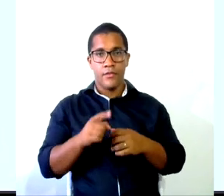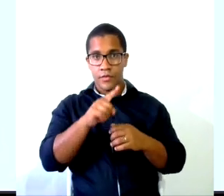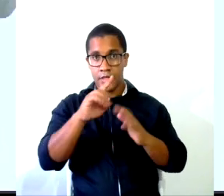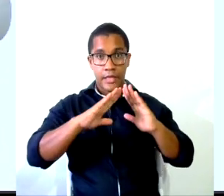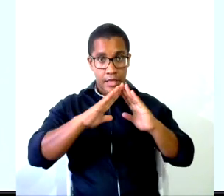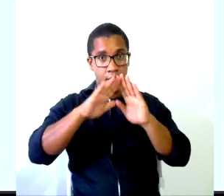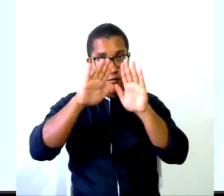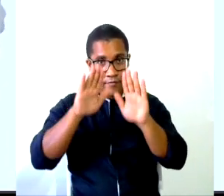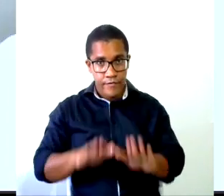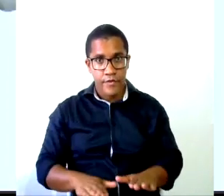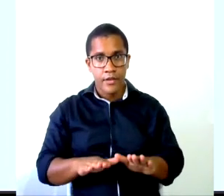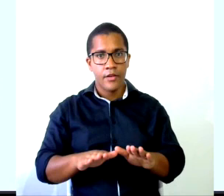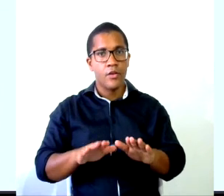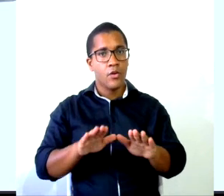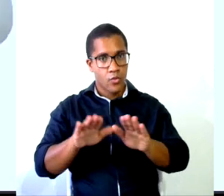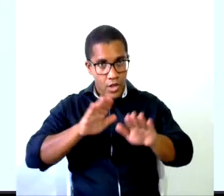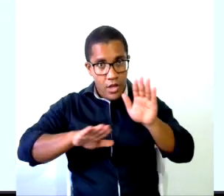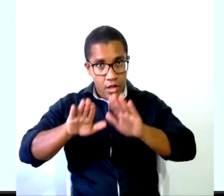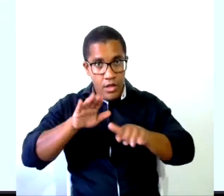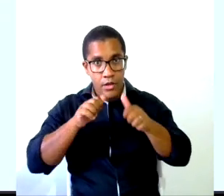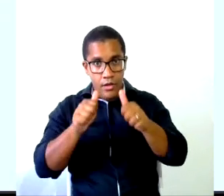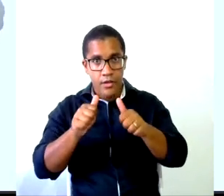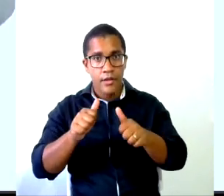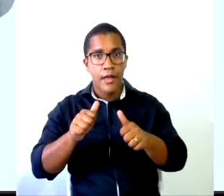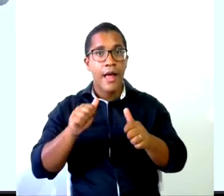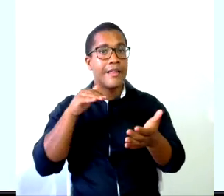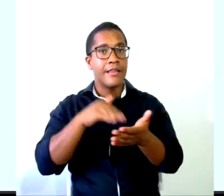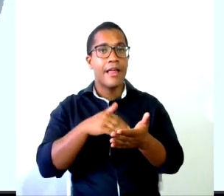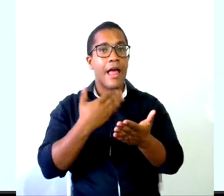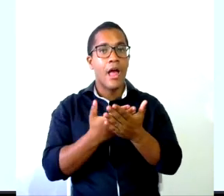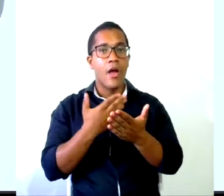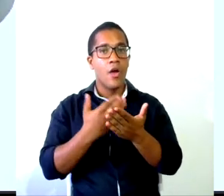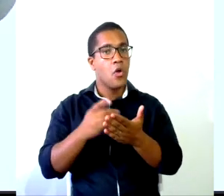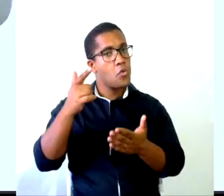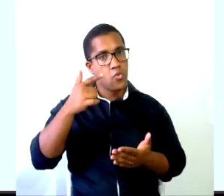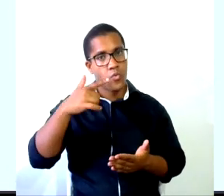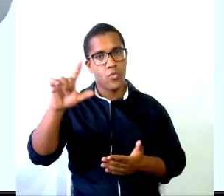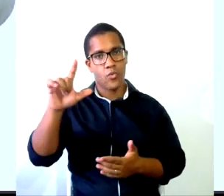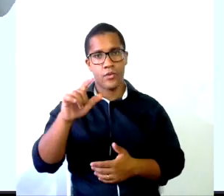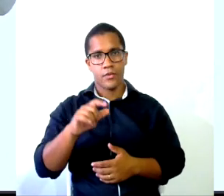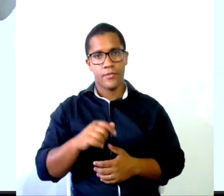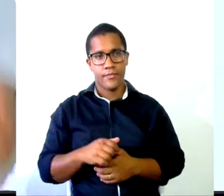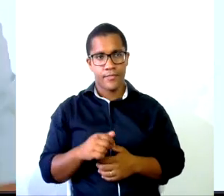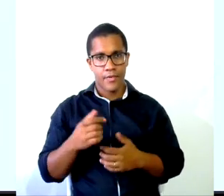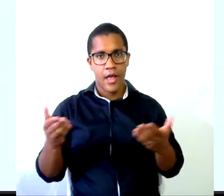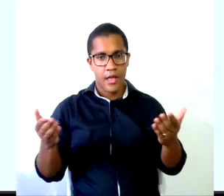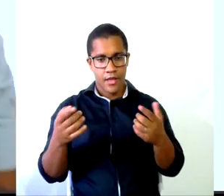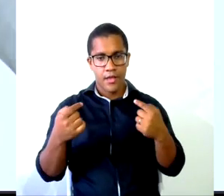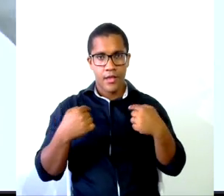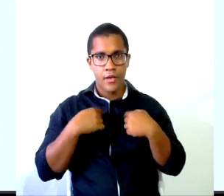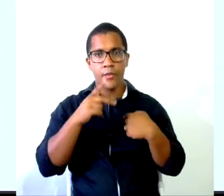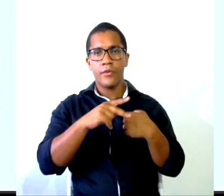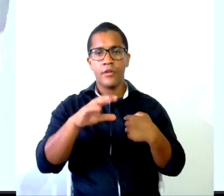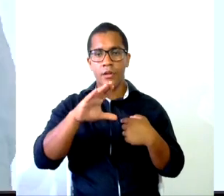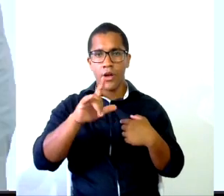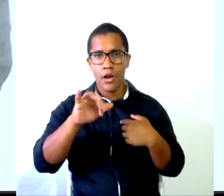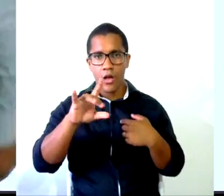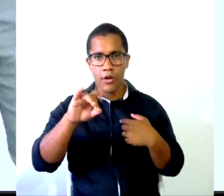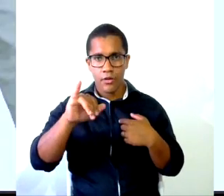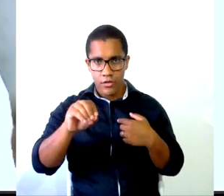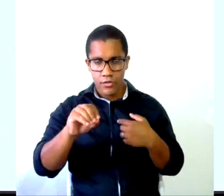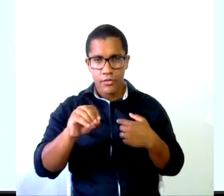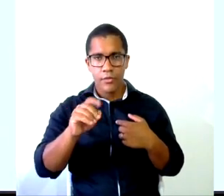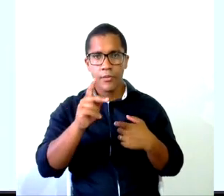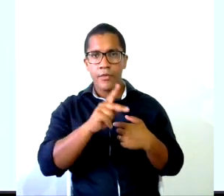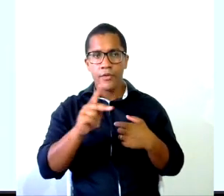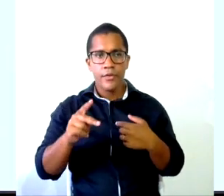abraço, fique em casa e muito cuidado e até a próxima oportunidade. Aqui é o professor